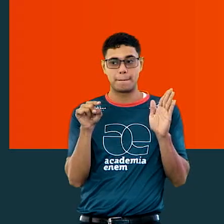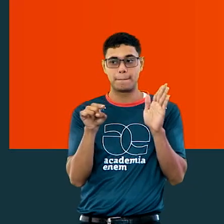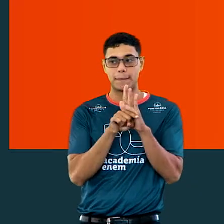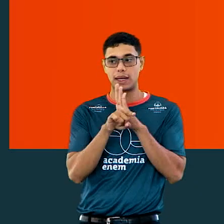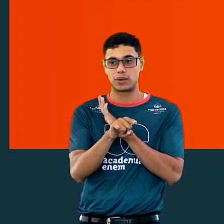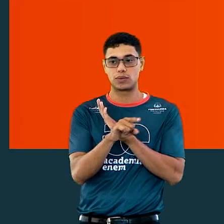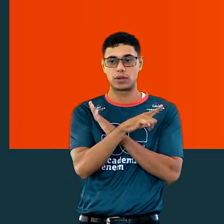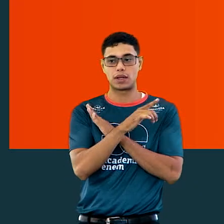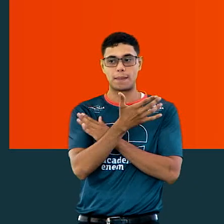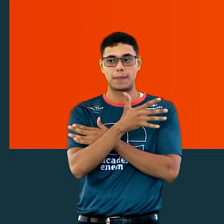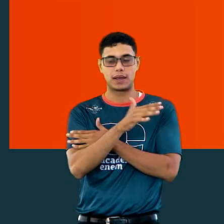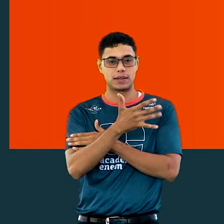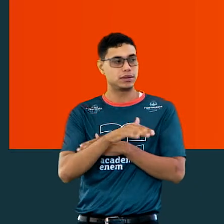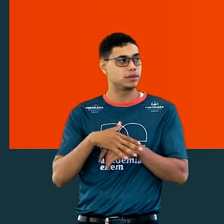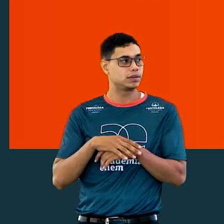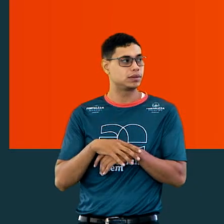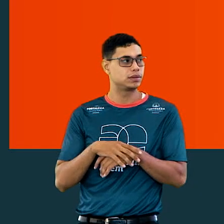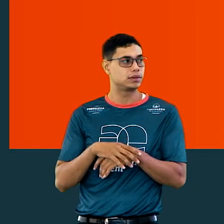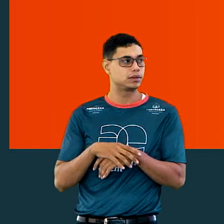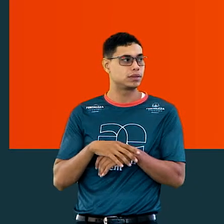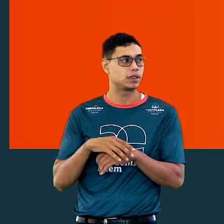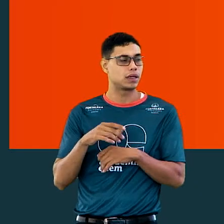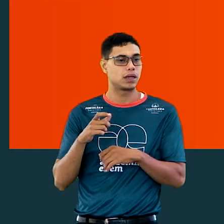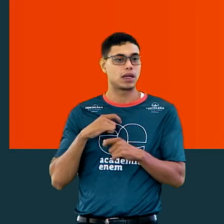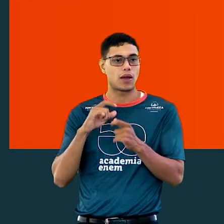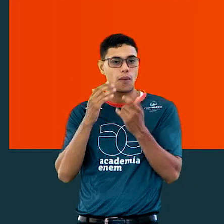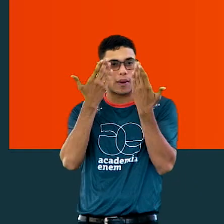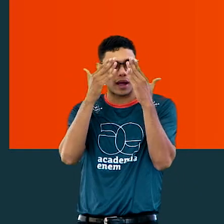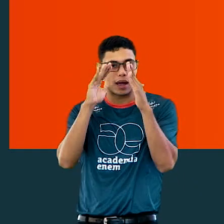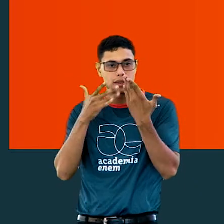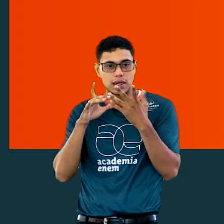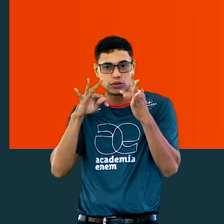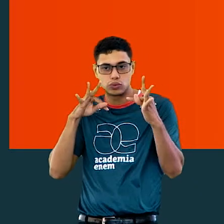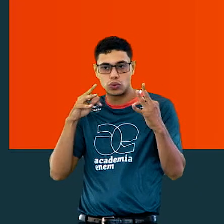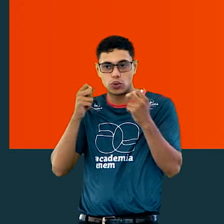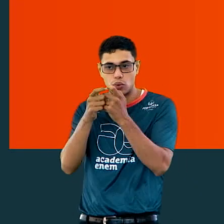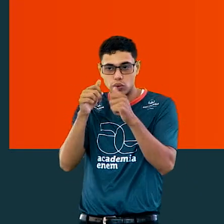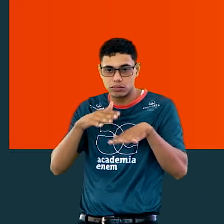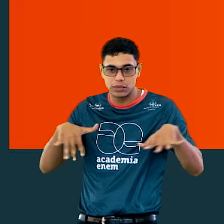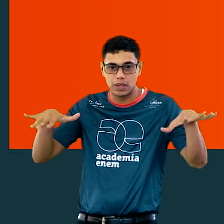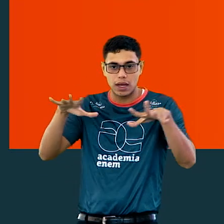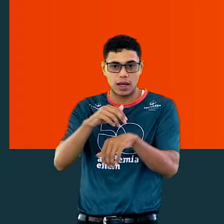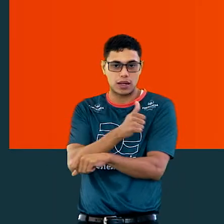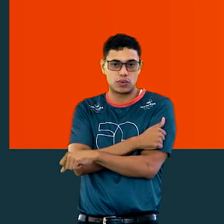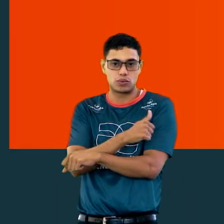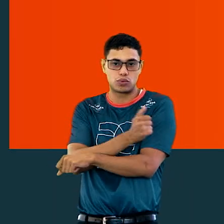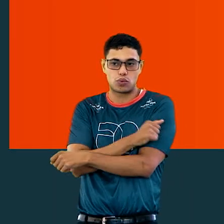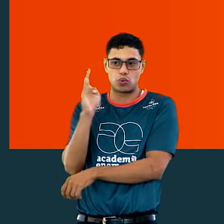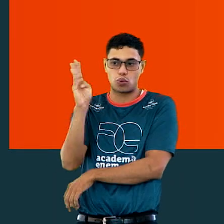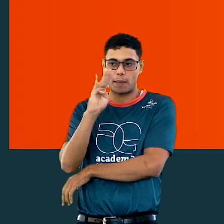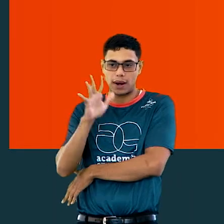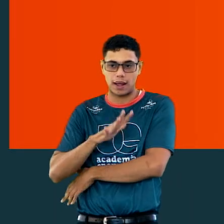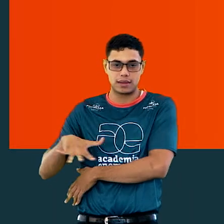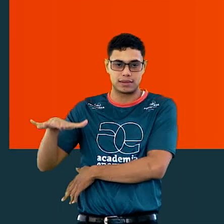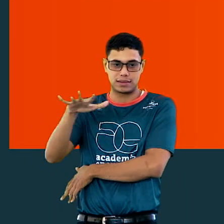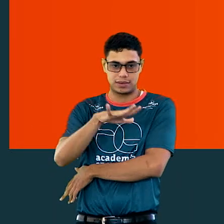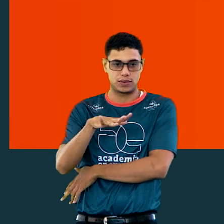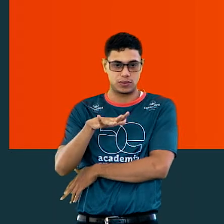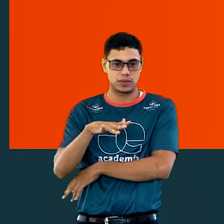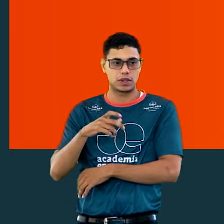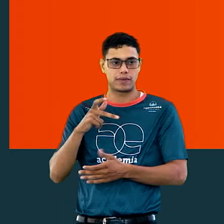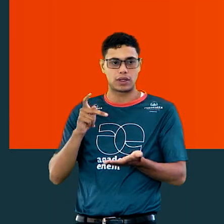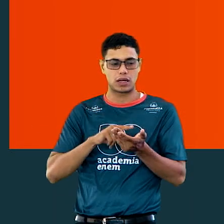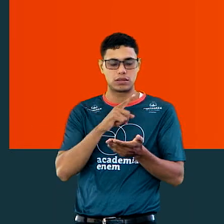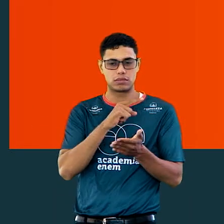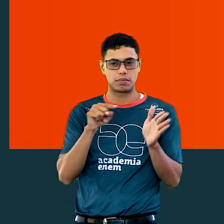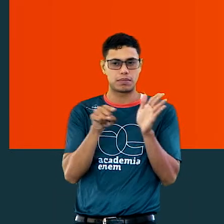classificada como média. É em cima da análise de todos os alunos que fizeram no Brasil. Tá? Nessa questão, eu